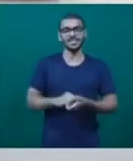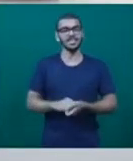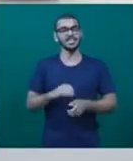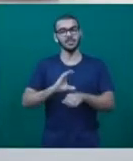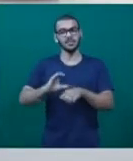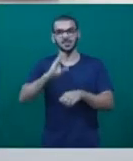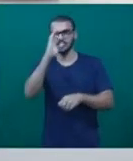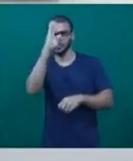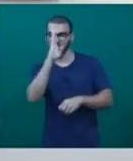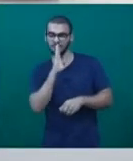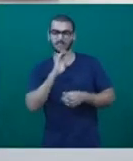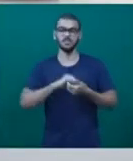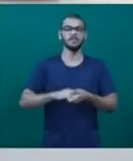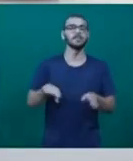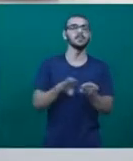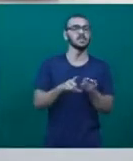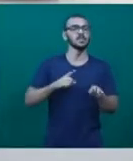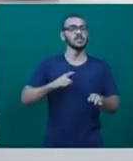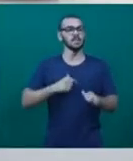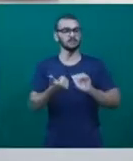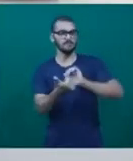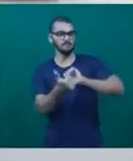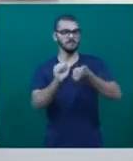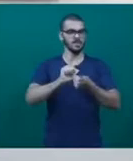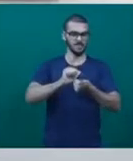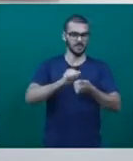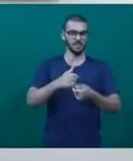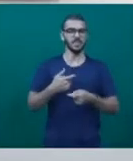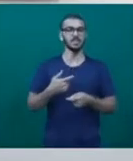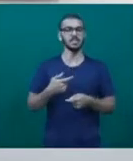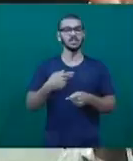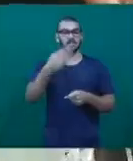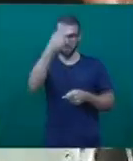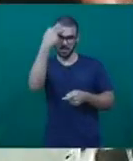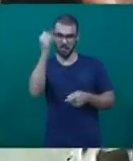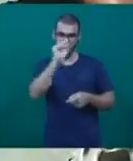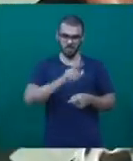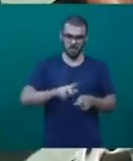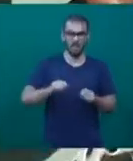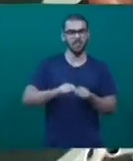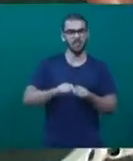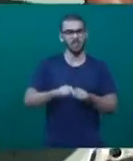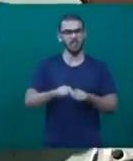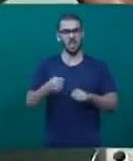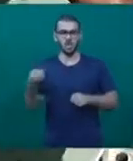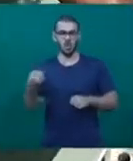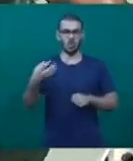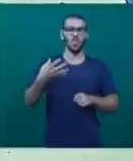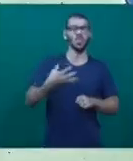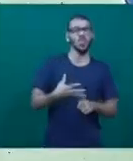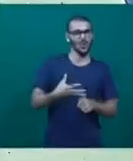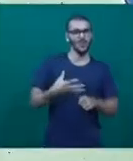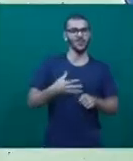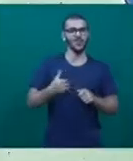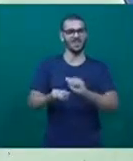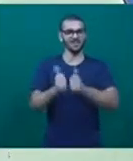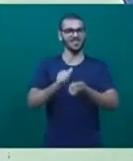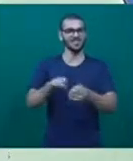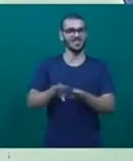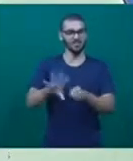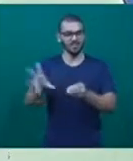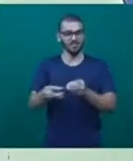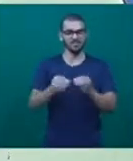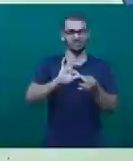são de graça. E hoje tem também esporte. Muita gente em Uberlândia já está praticando as novas modalidades, incluídas nos